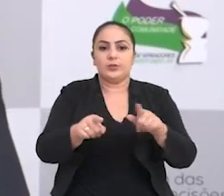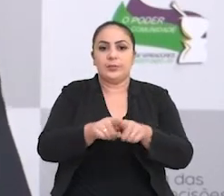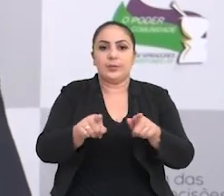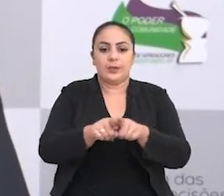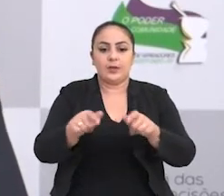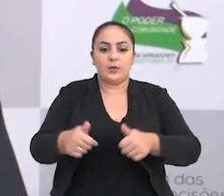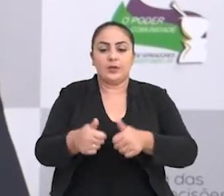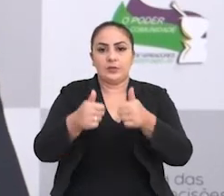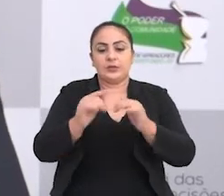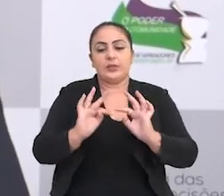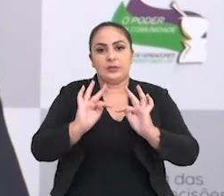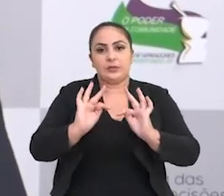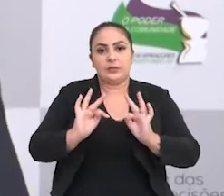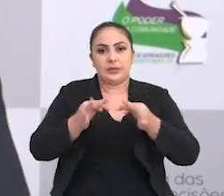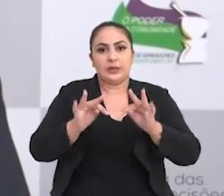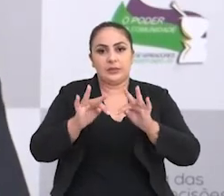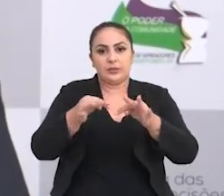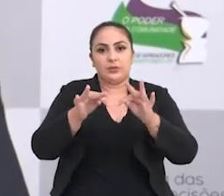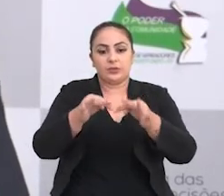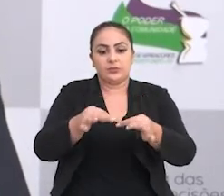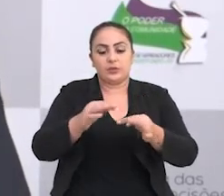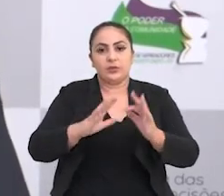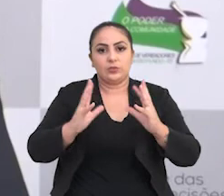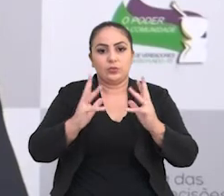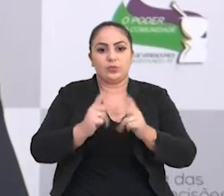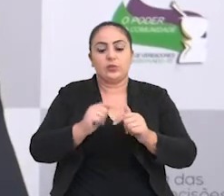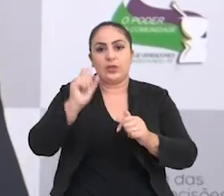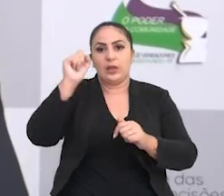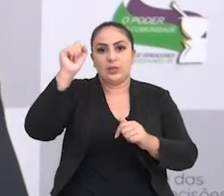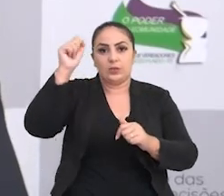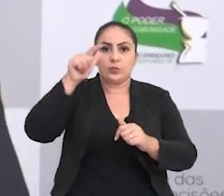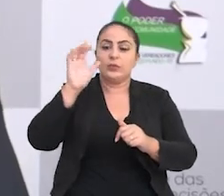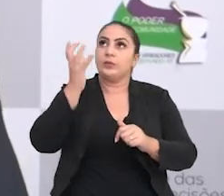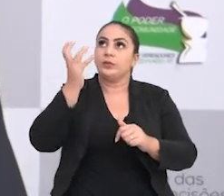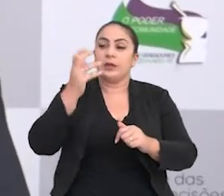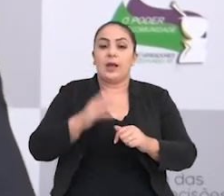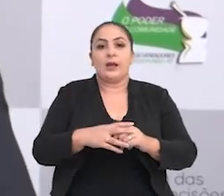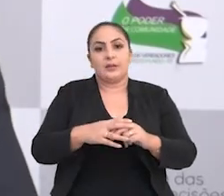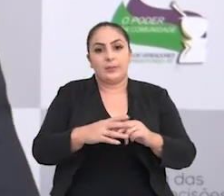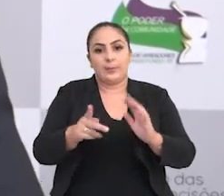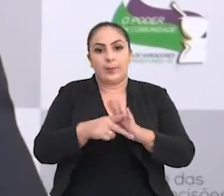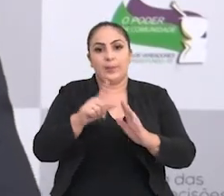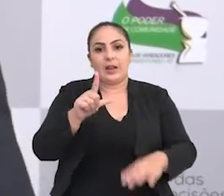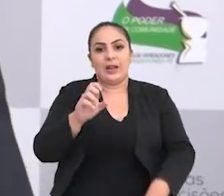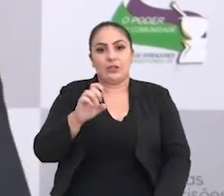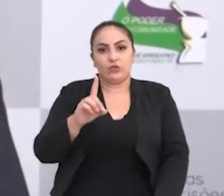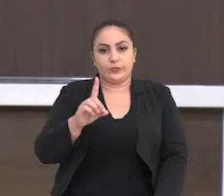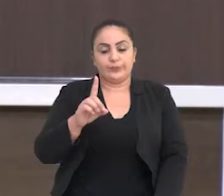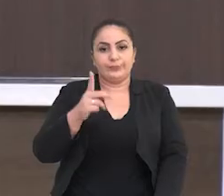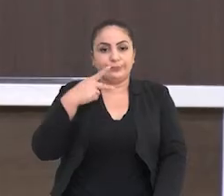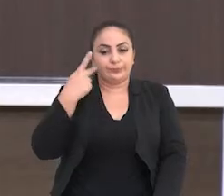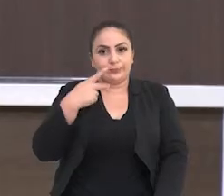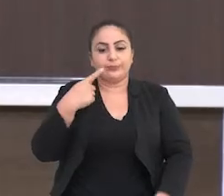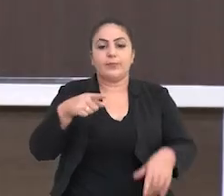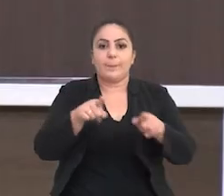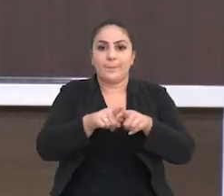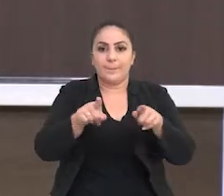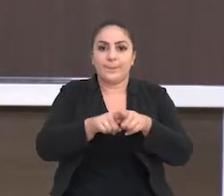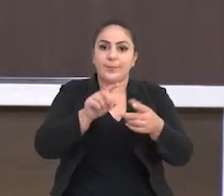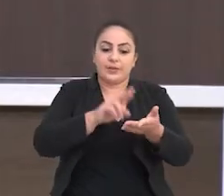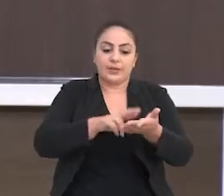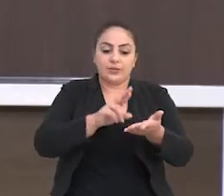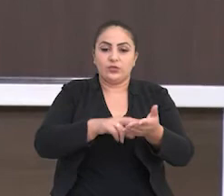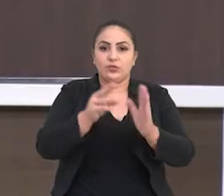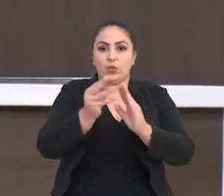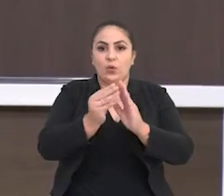Fundo aí qualidade, tecnologia, através da iluminação pública com a luz de LED. O vereador